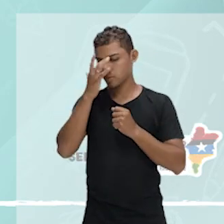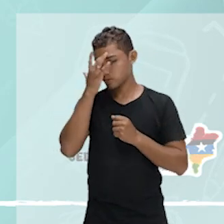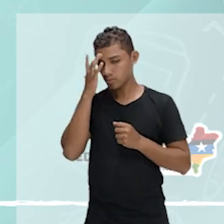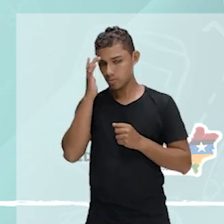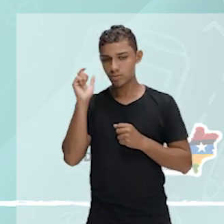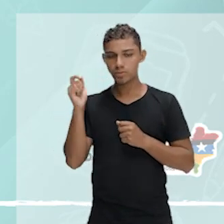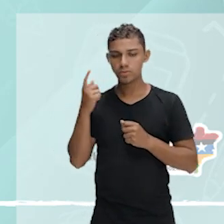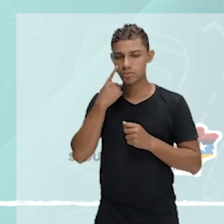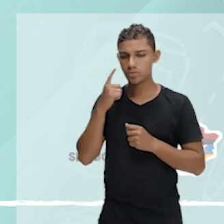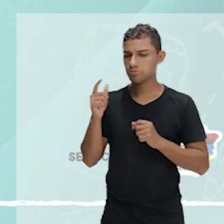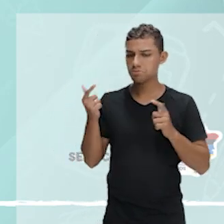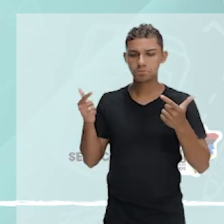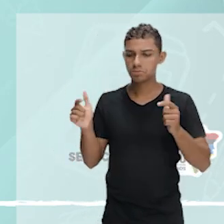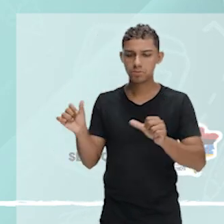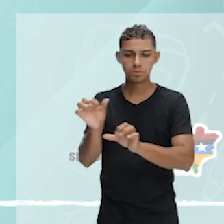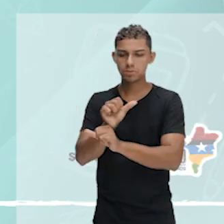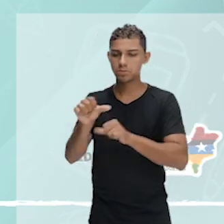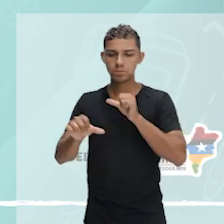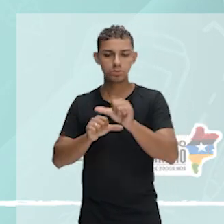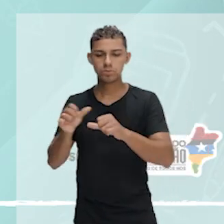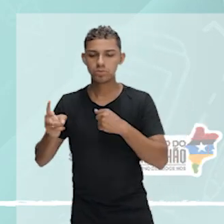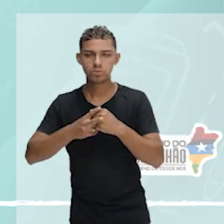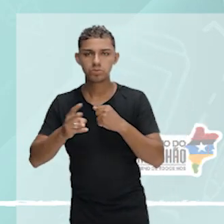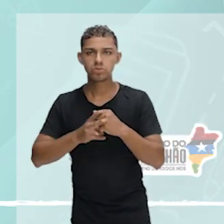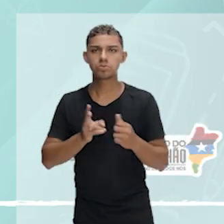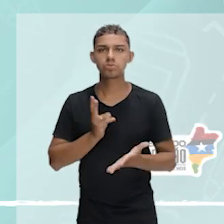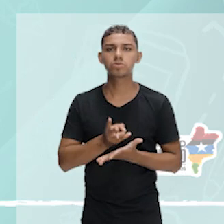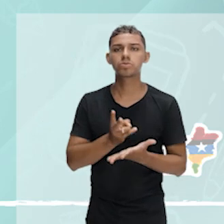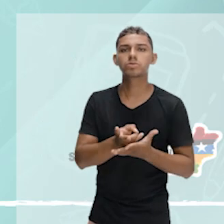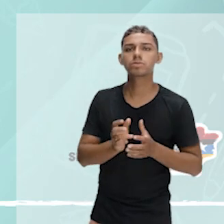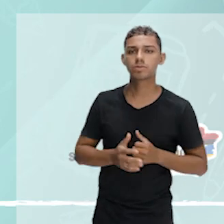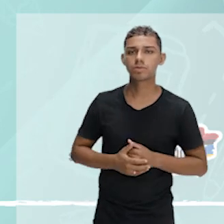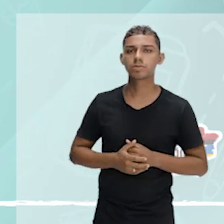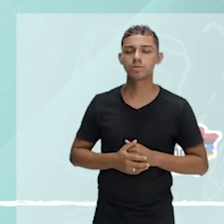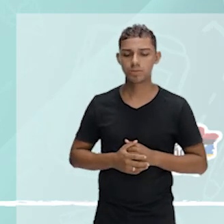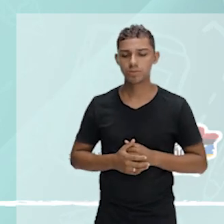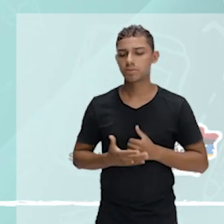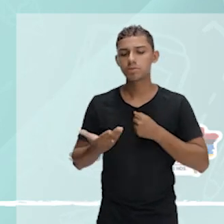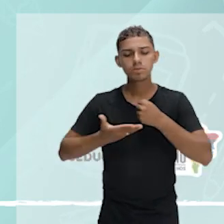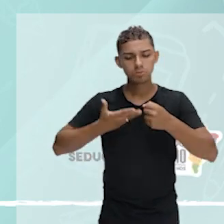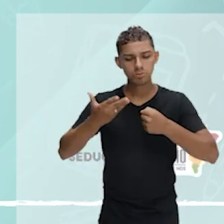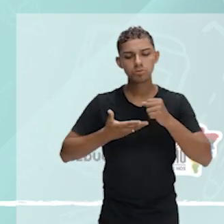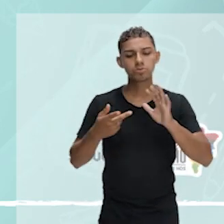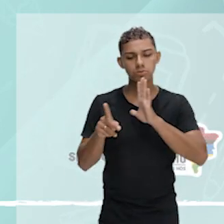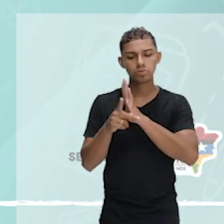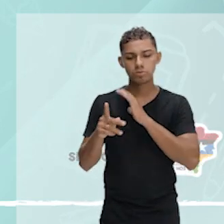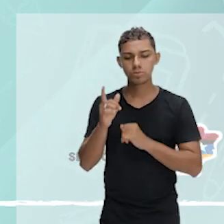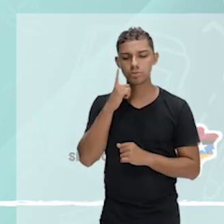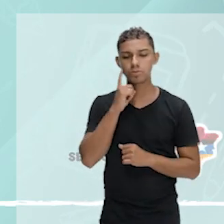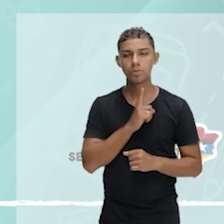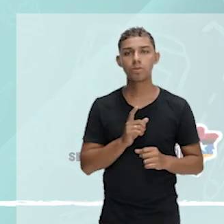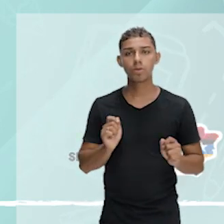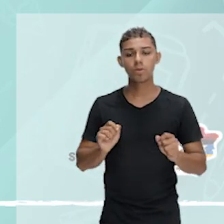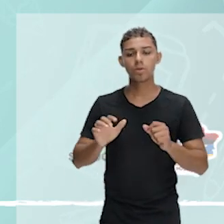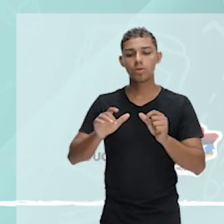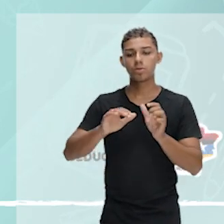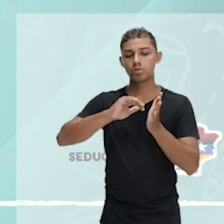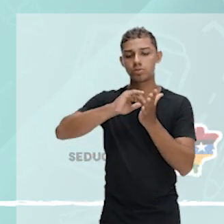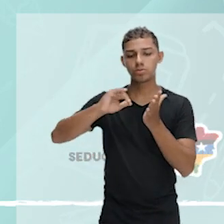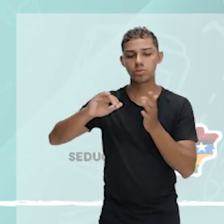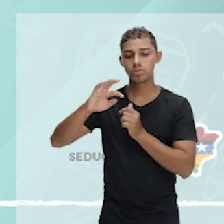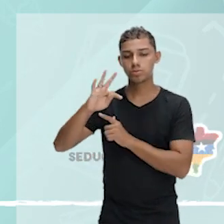pessoas, observe que não há alteração no verbo. Ele fica da mesma forma, na forma básica dele. É só retirar o to